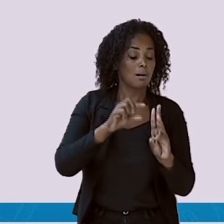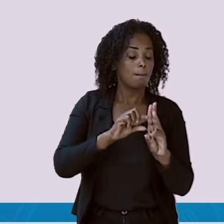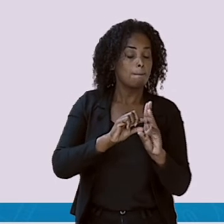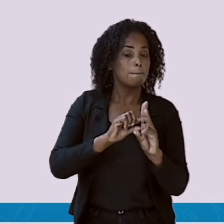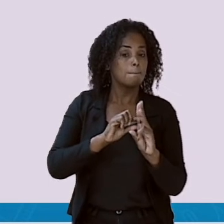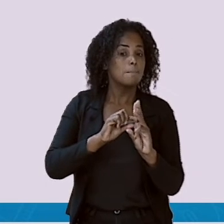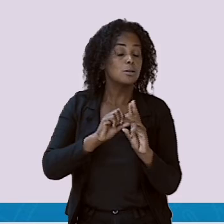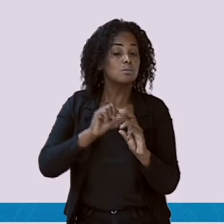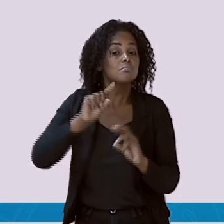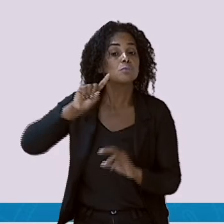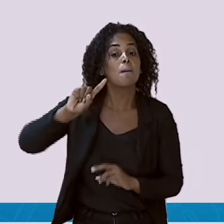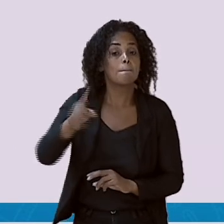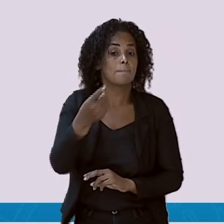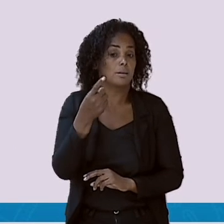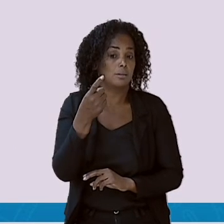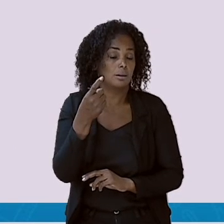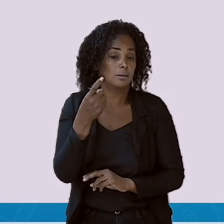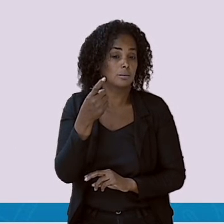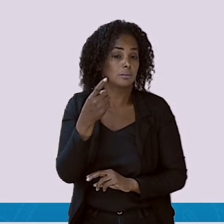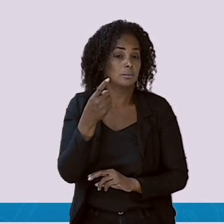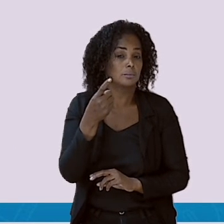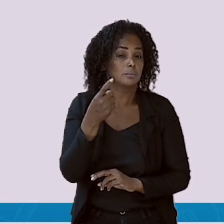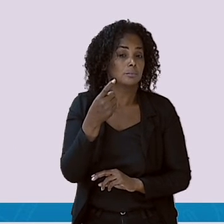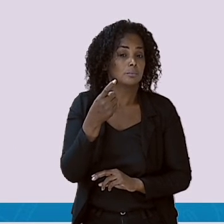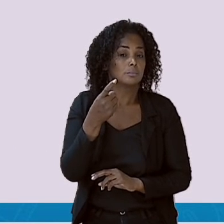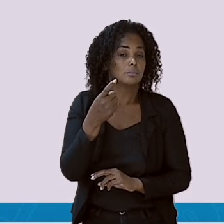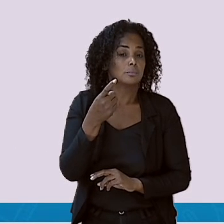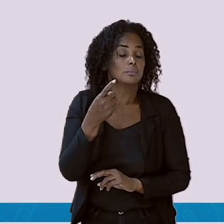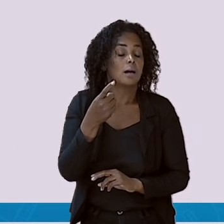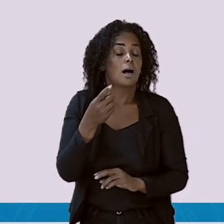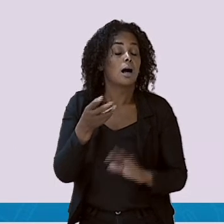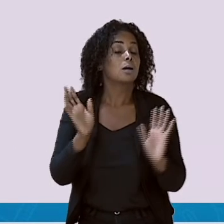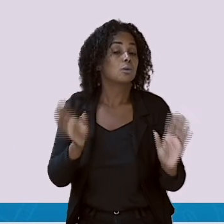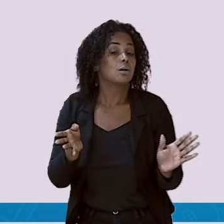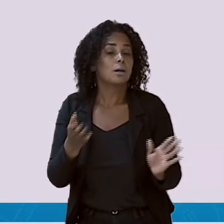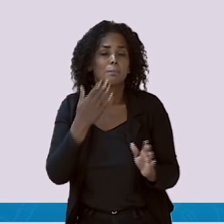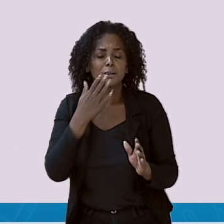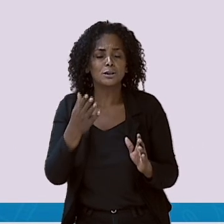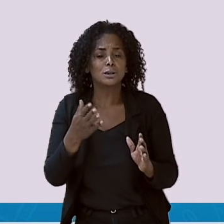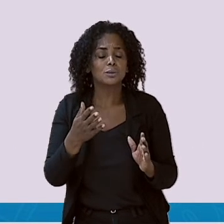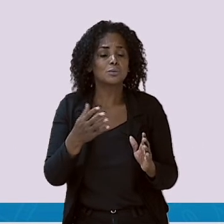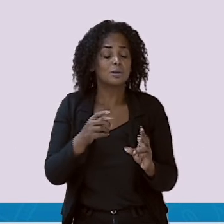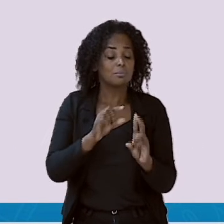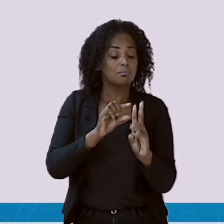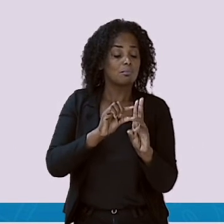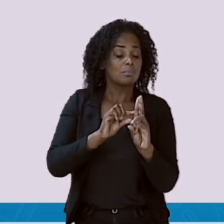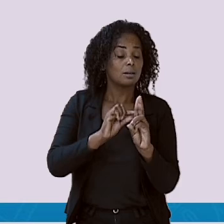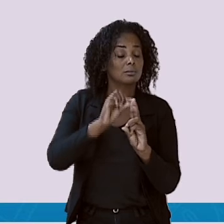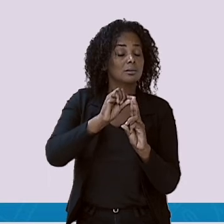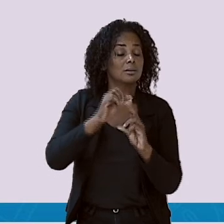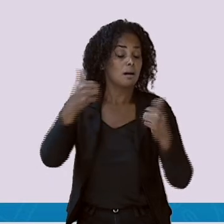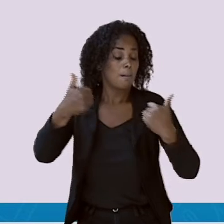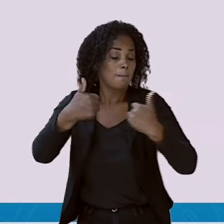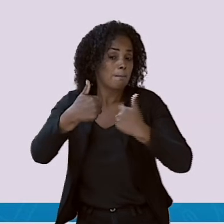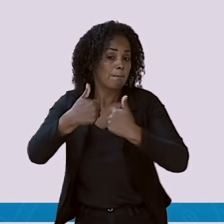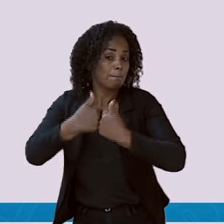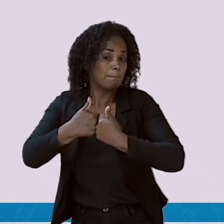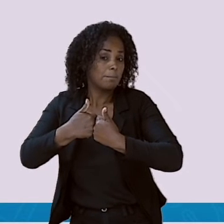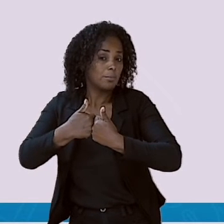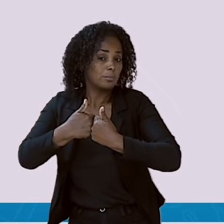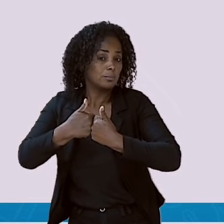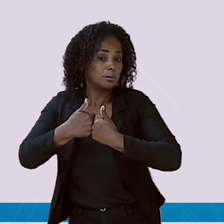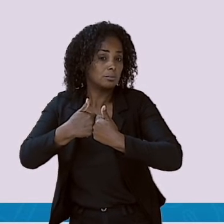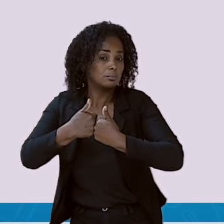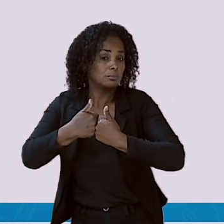coluna está pedindo a dezena mais próxima. Se é a dezena, eu vou conservar o restante à minha